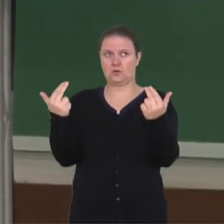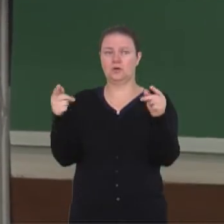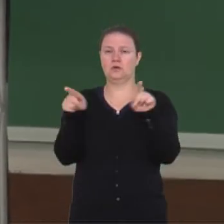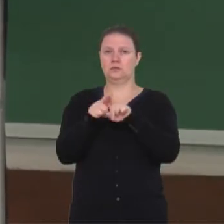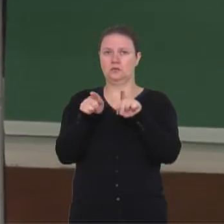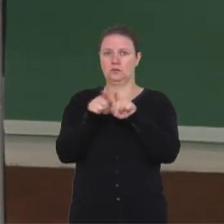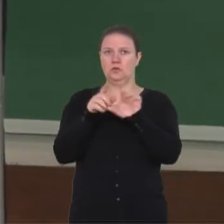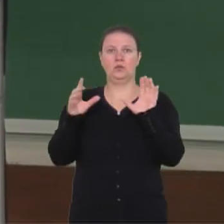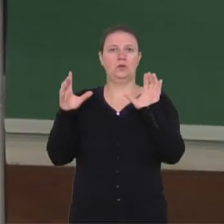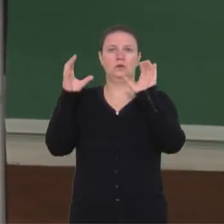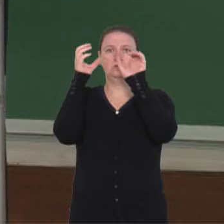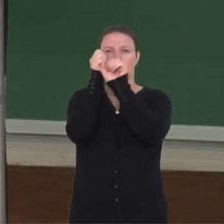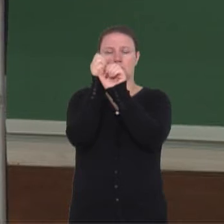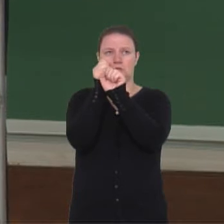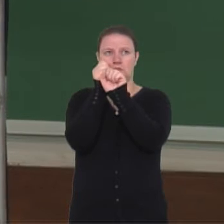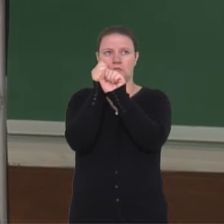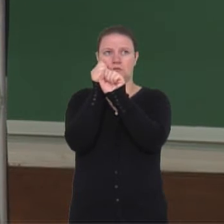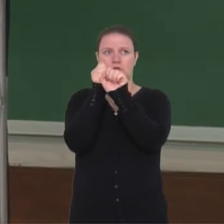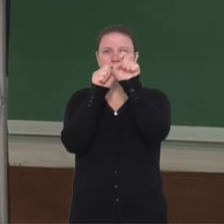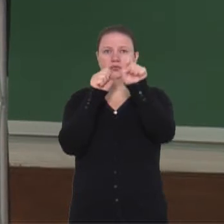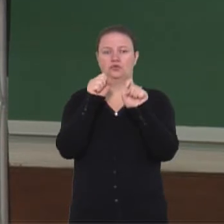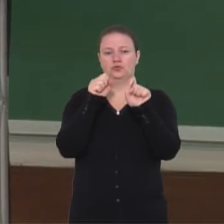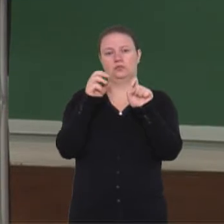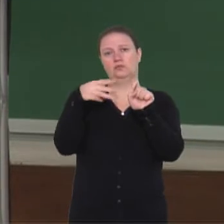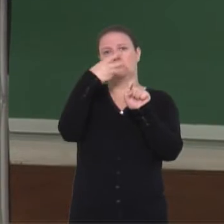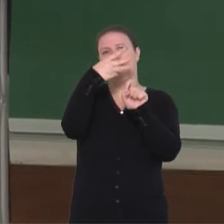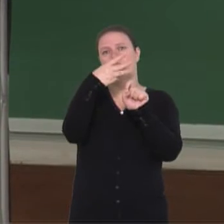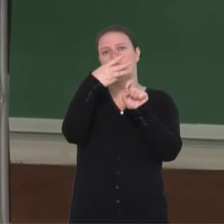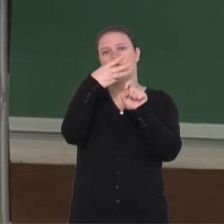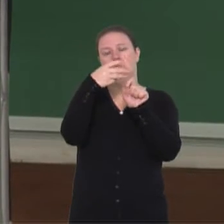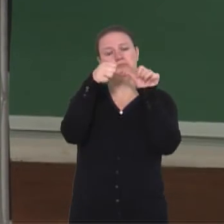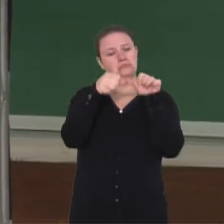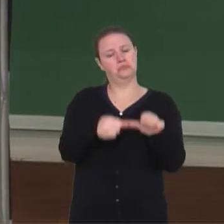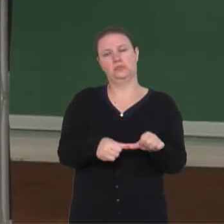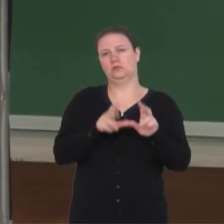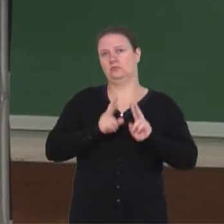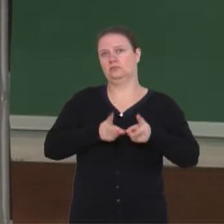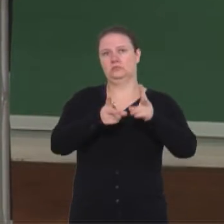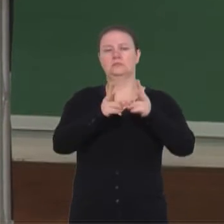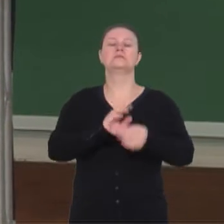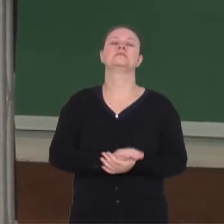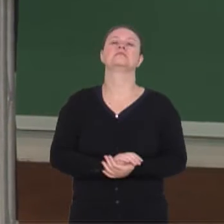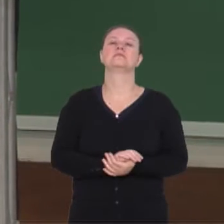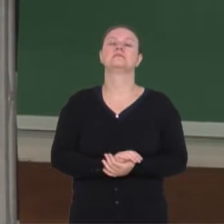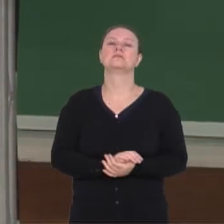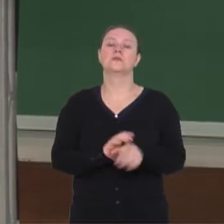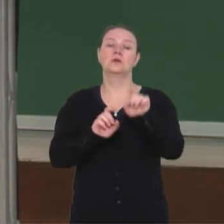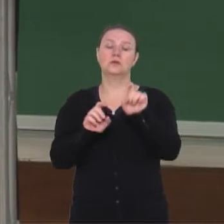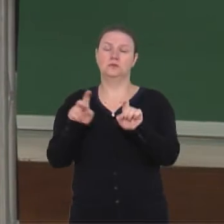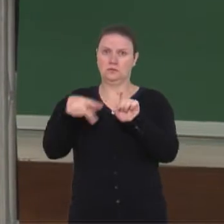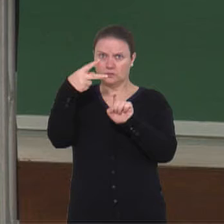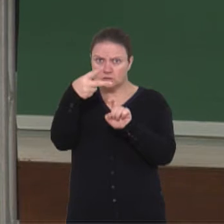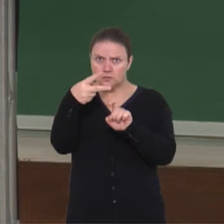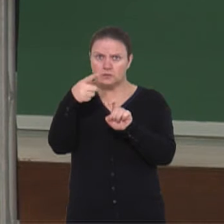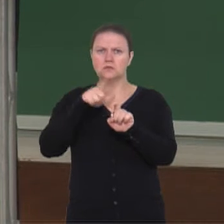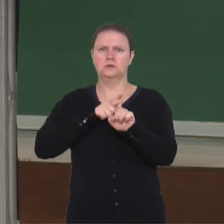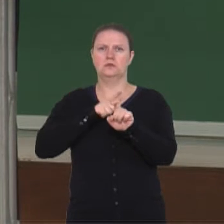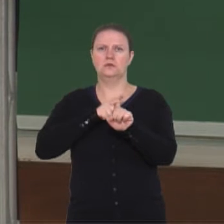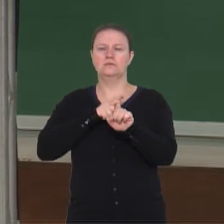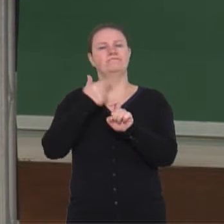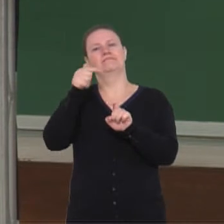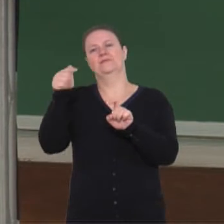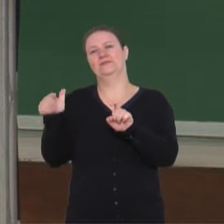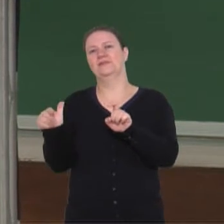coeficientes e somar. X ao cubo eu não tenho nenhum. Logo, permanece x ao cubo. X ao quadrado eu tenho algum no F?